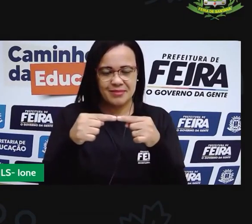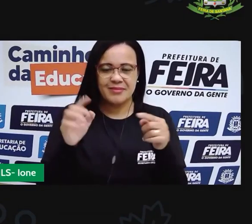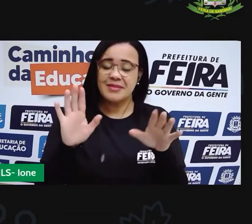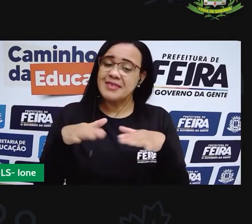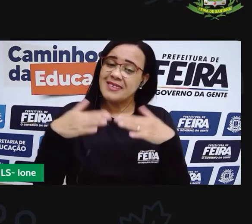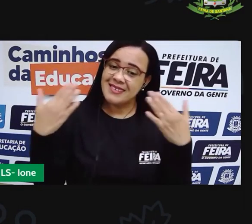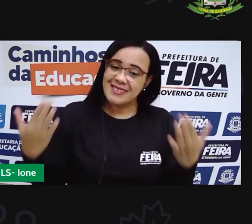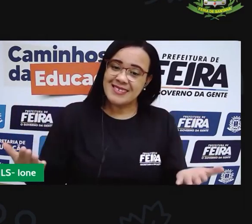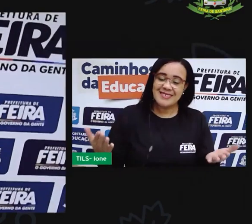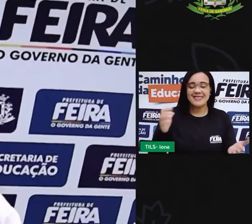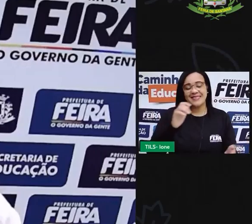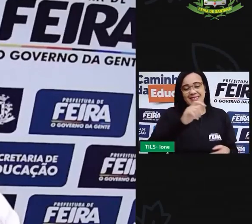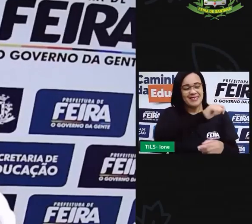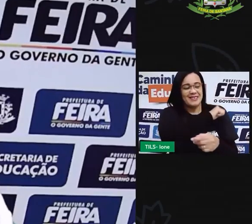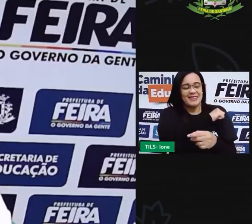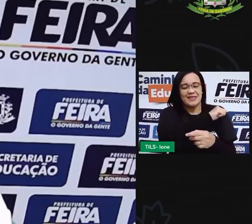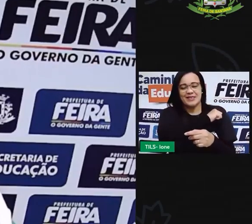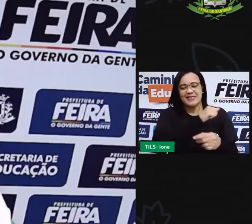triângulo?